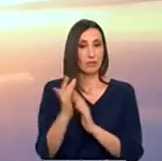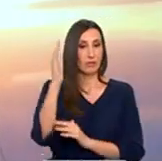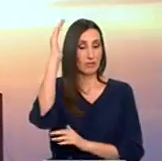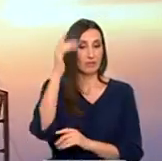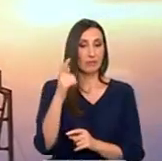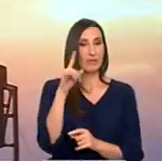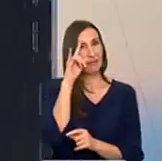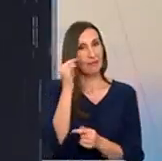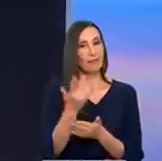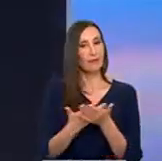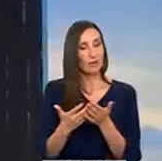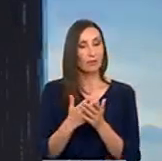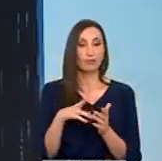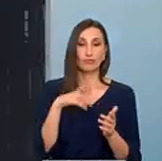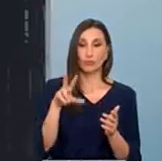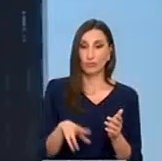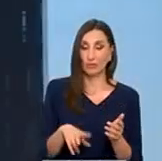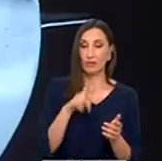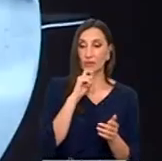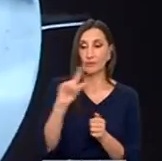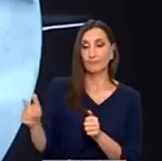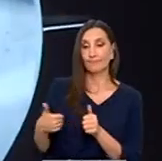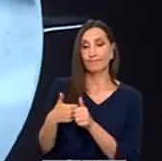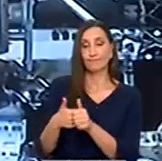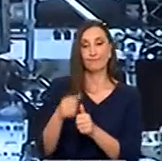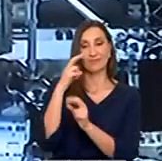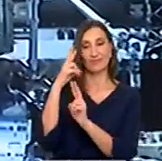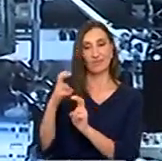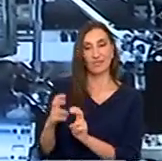e negócios nacionais que pretendem acompanhar